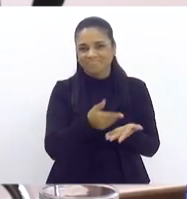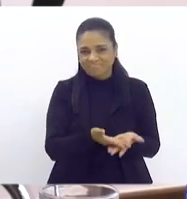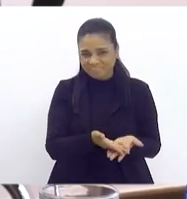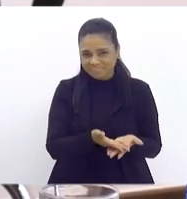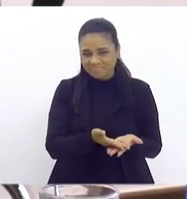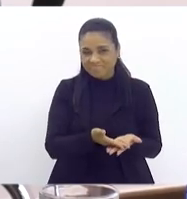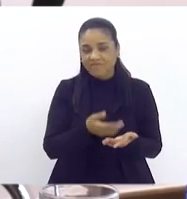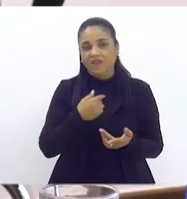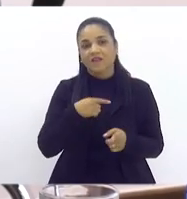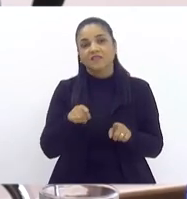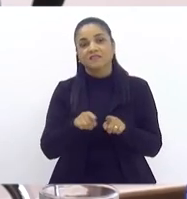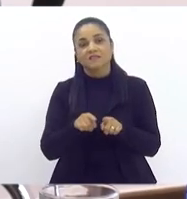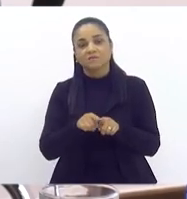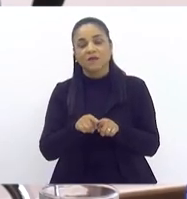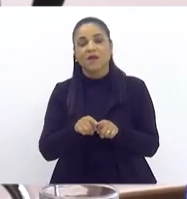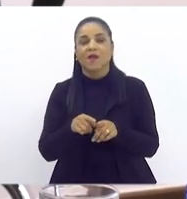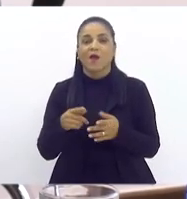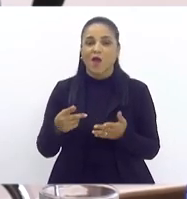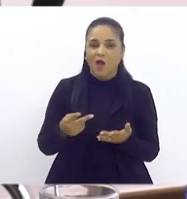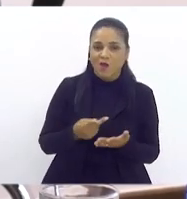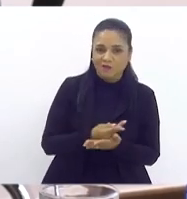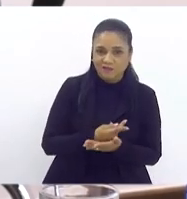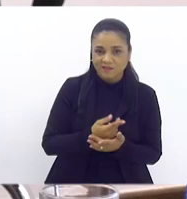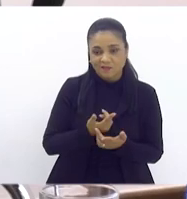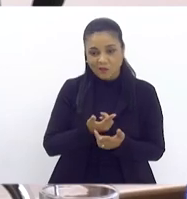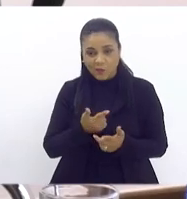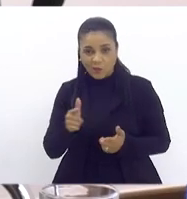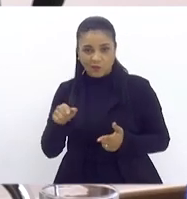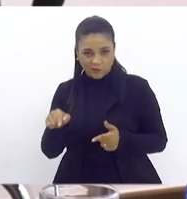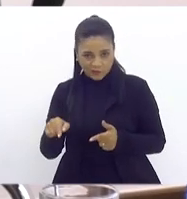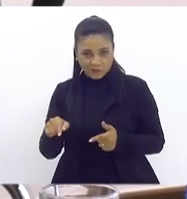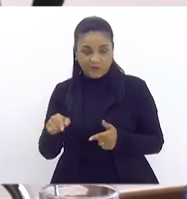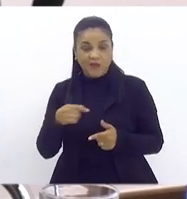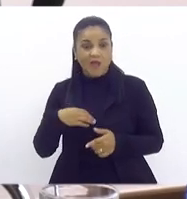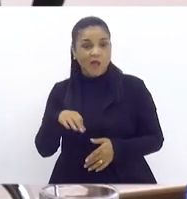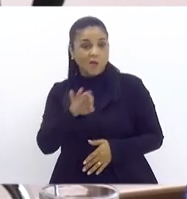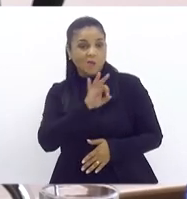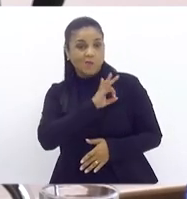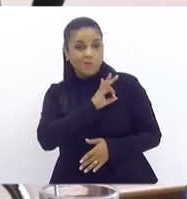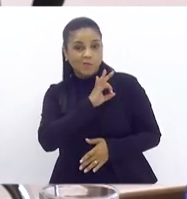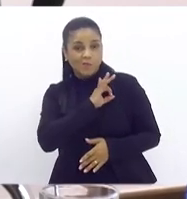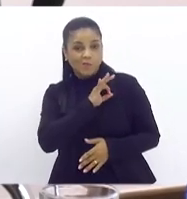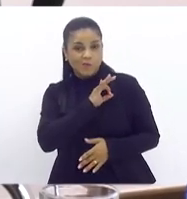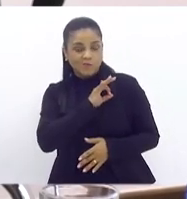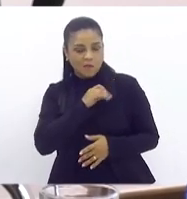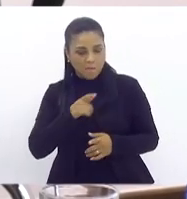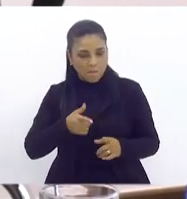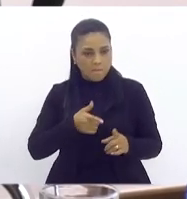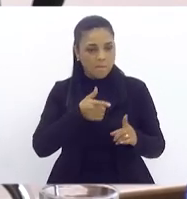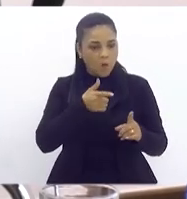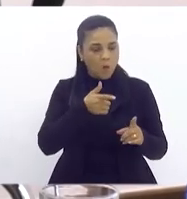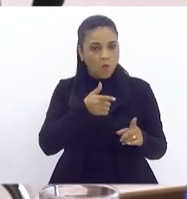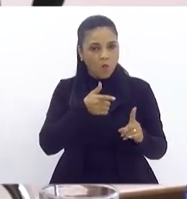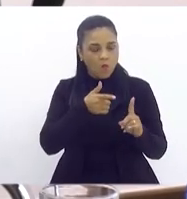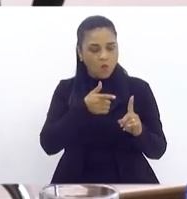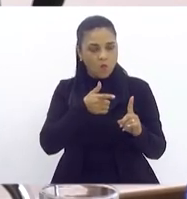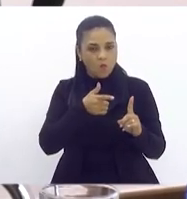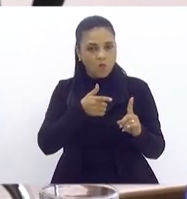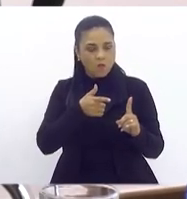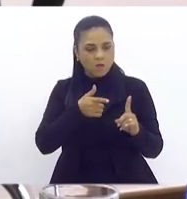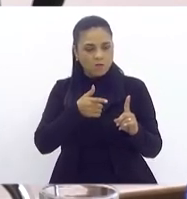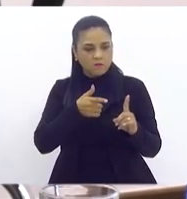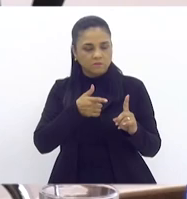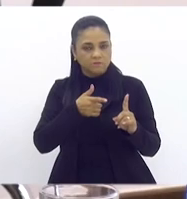outra prática que tem ocorrido é que a própria Polícia Militar aborda pessoas na rua pessoas que eu